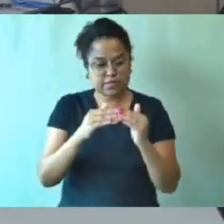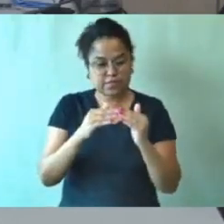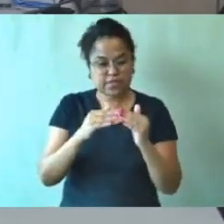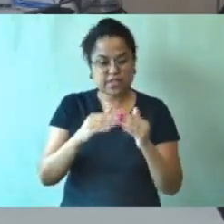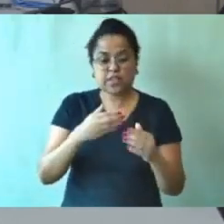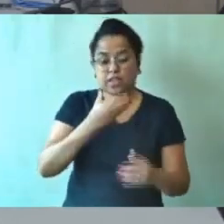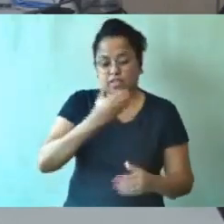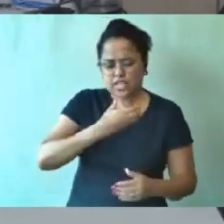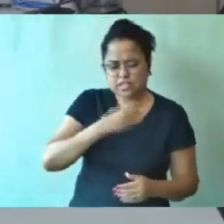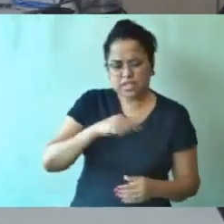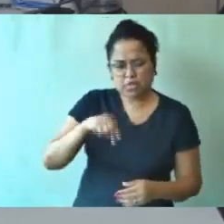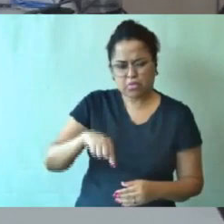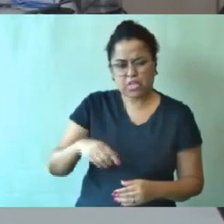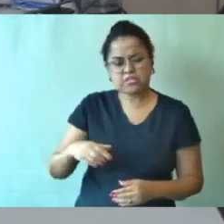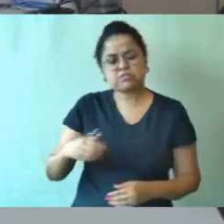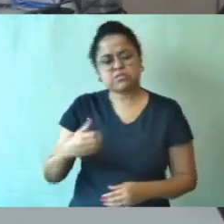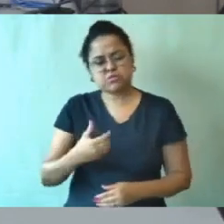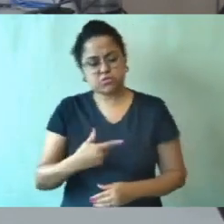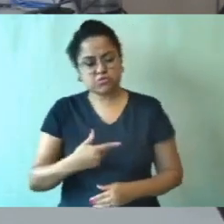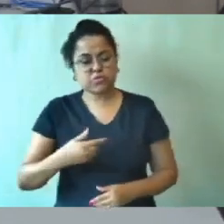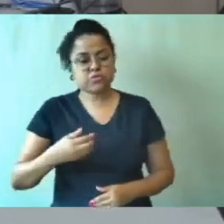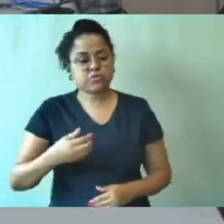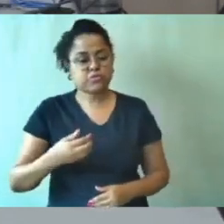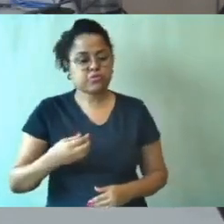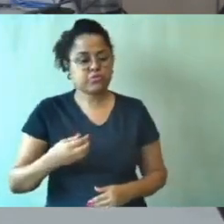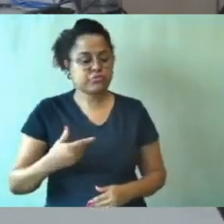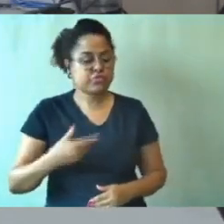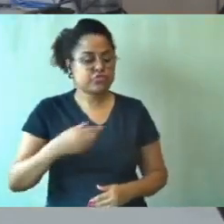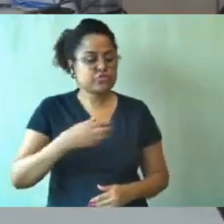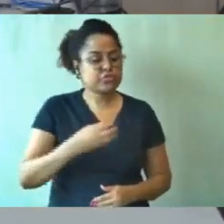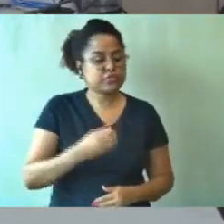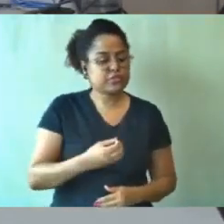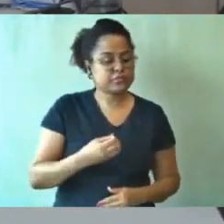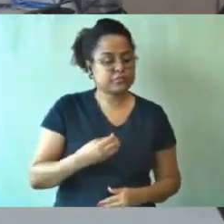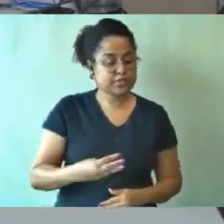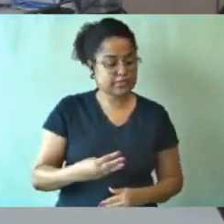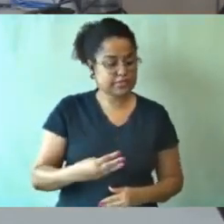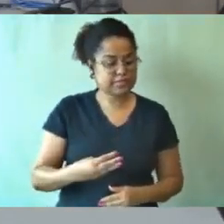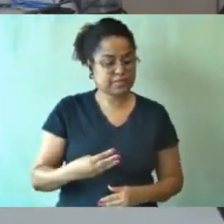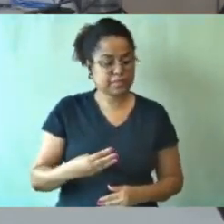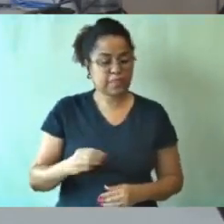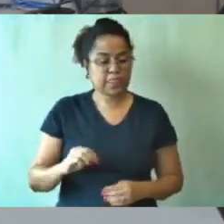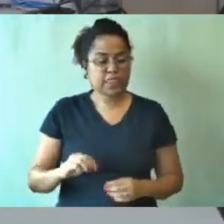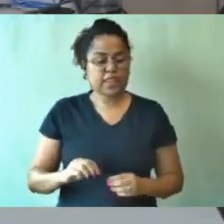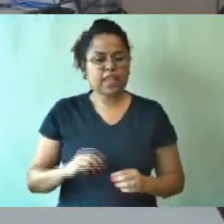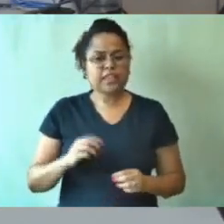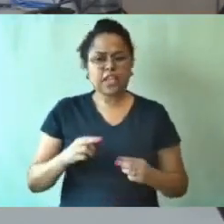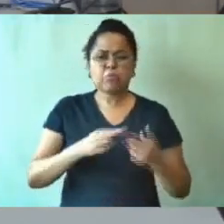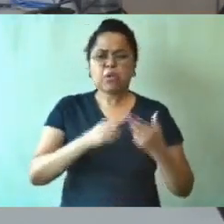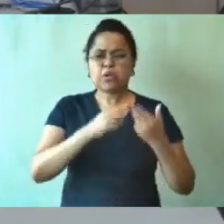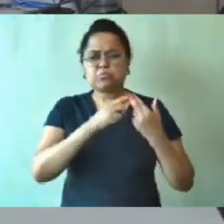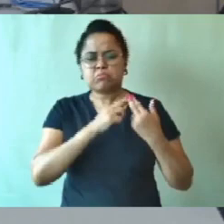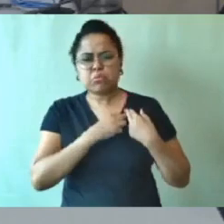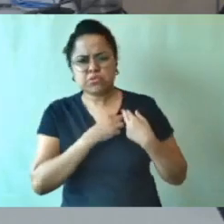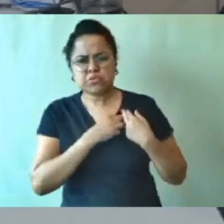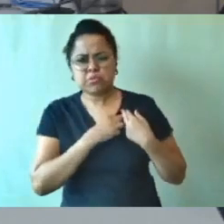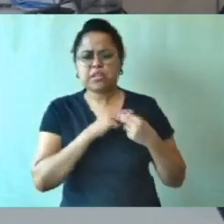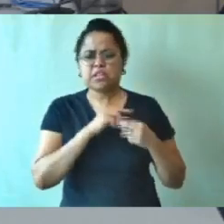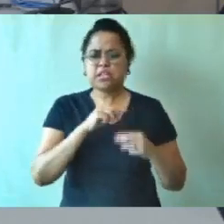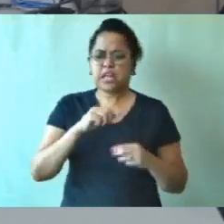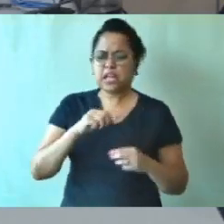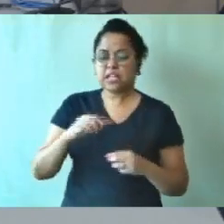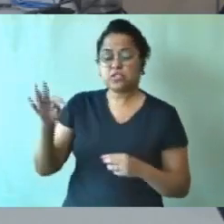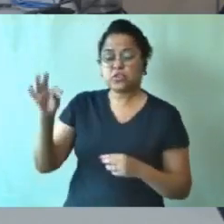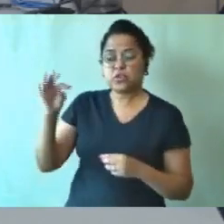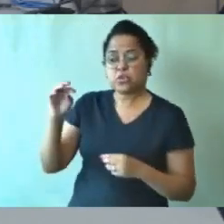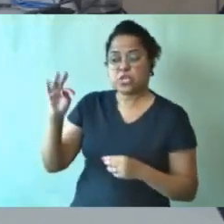essa transação, digamos assim, juridicamente falando, ainda existia uma responsabilidade que recaía sobre a Torres, porque a Torres,